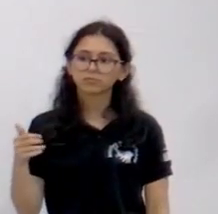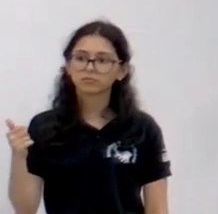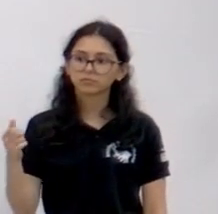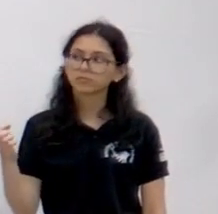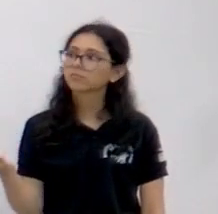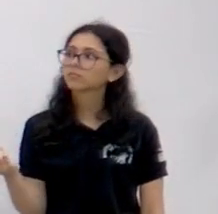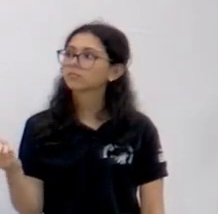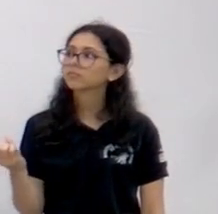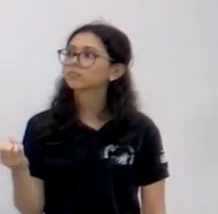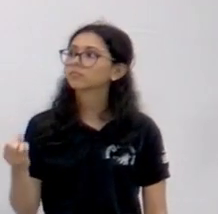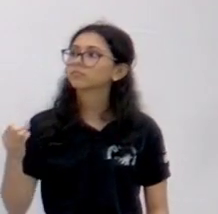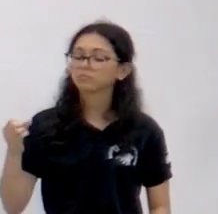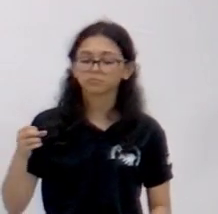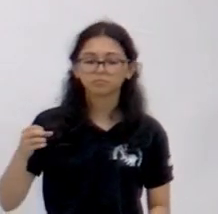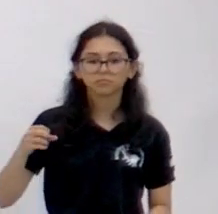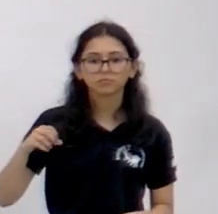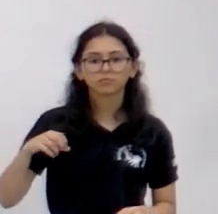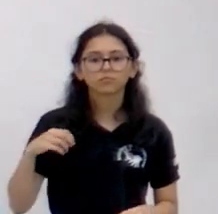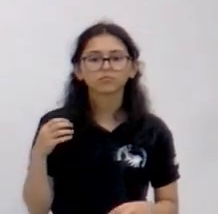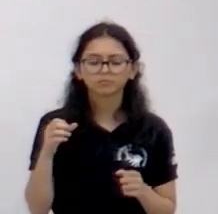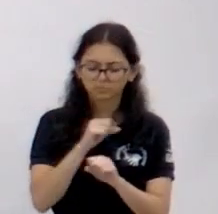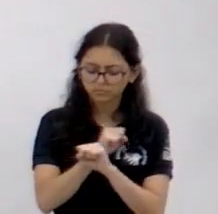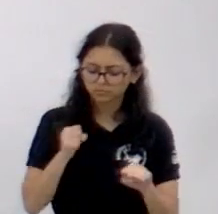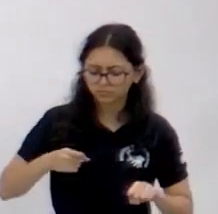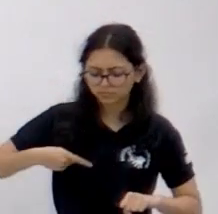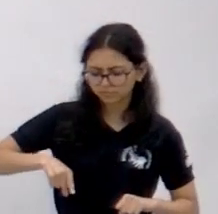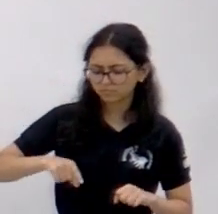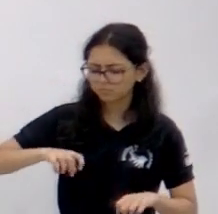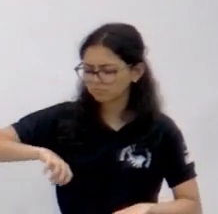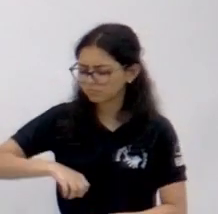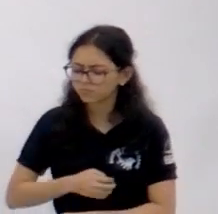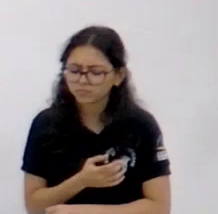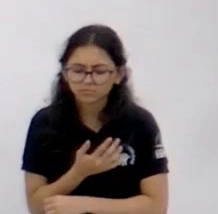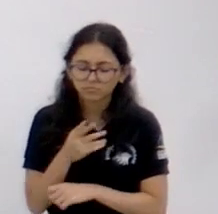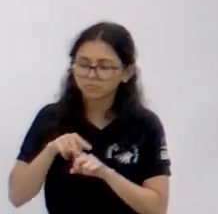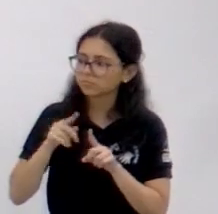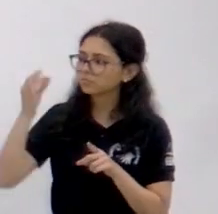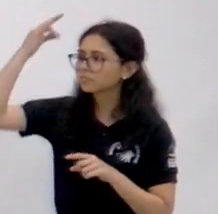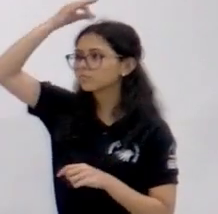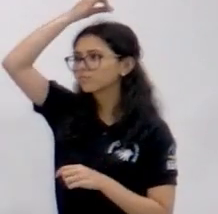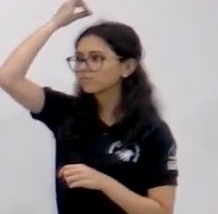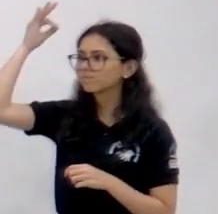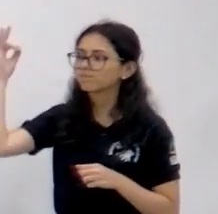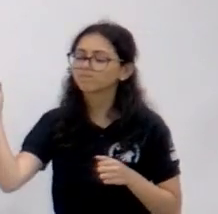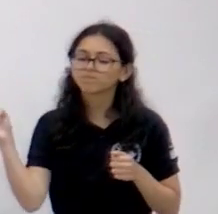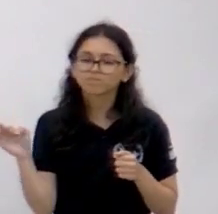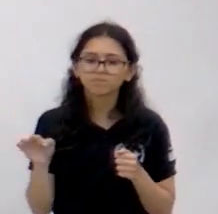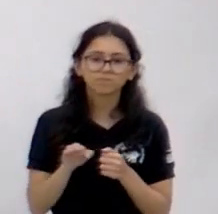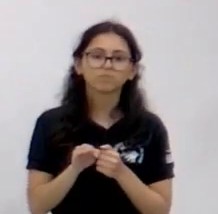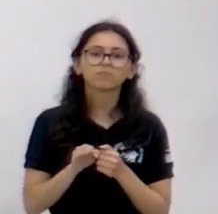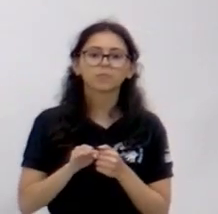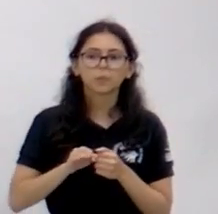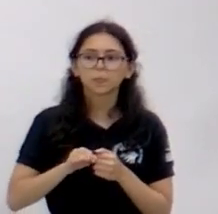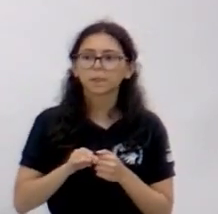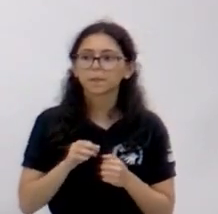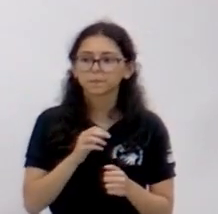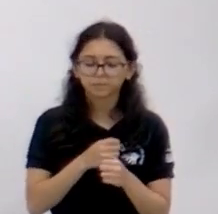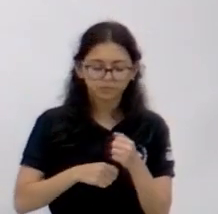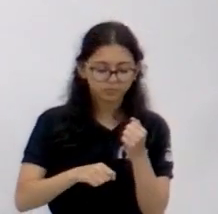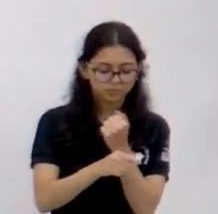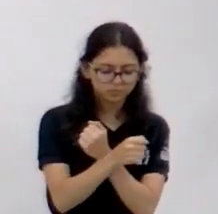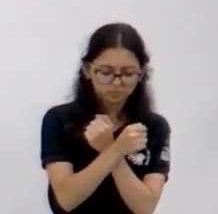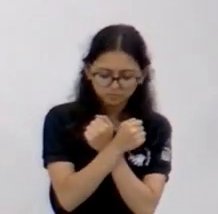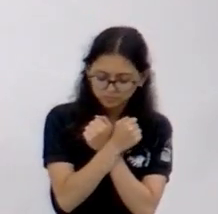encontro, jubilando, porém o Espírito do Senhor de tal maneira se apossou dele, que as cordas que tinham nos braços se tornaram como fio de